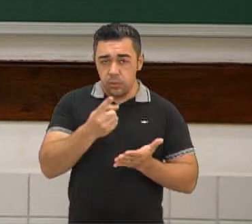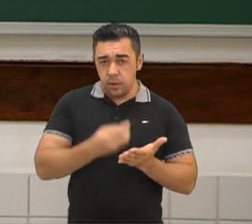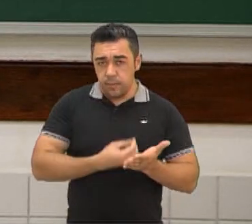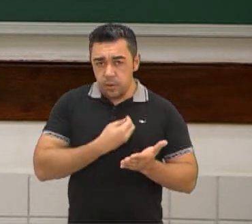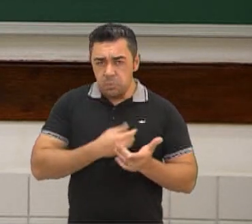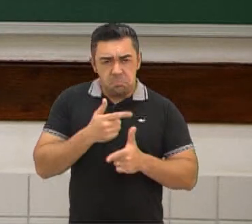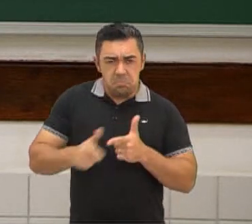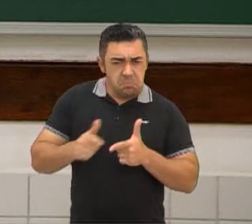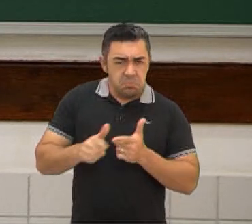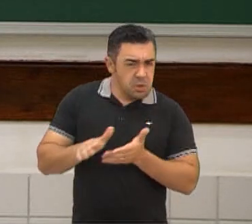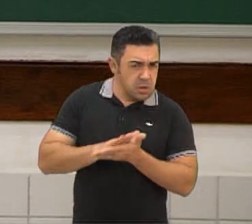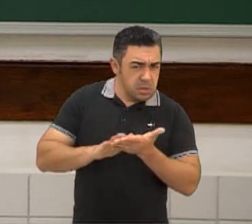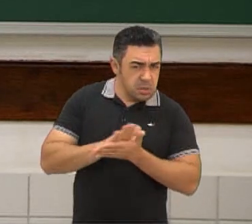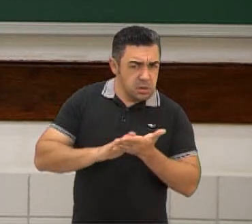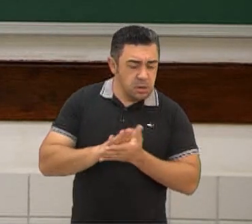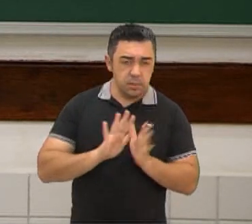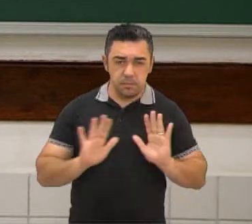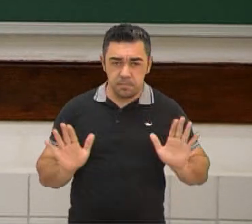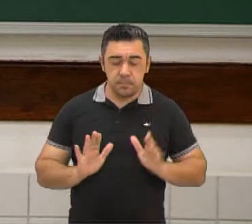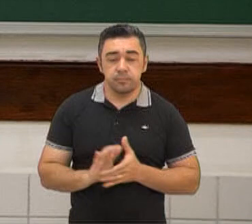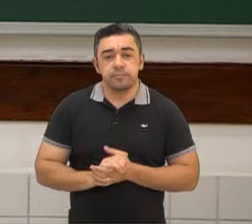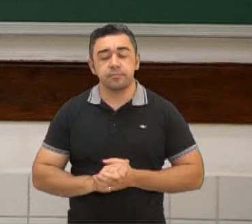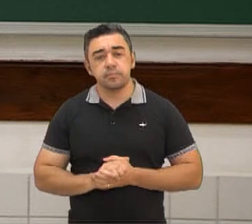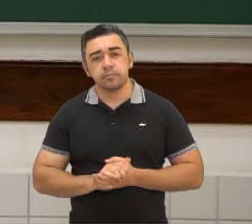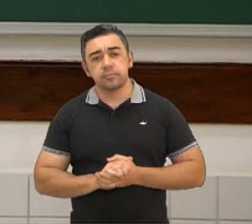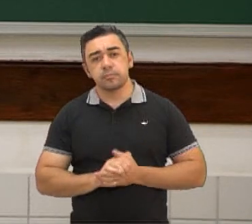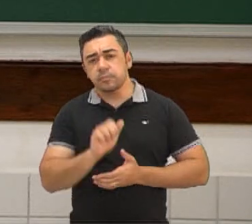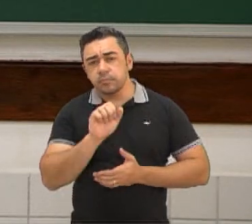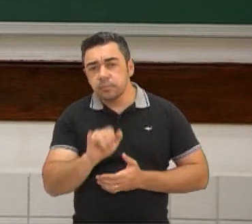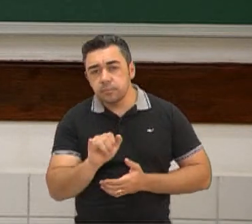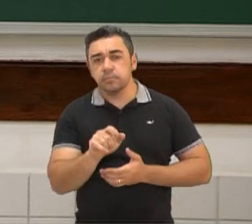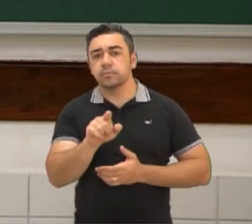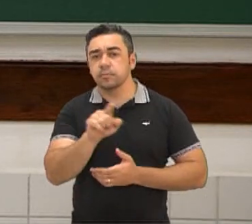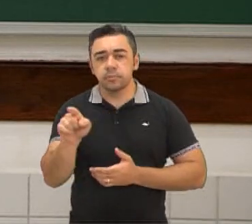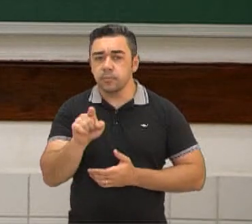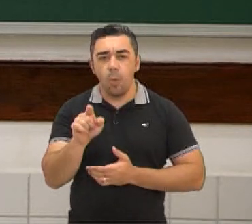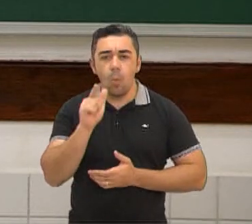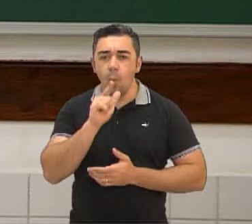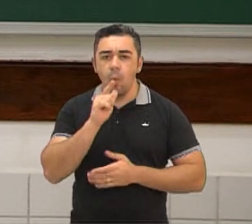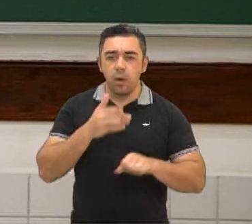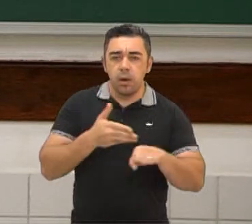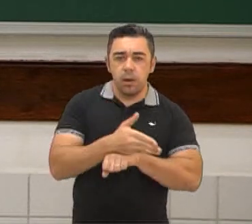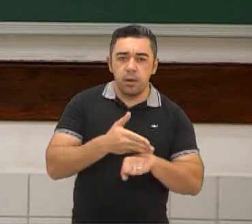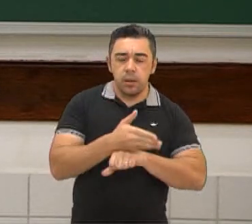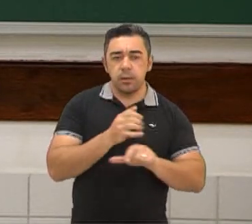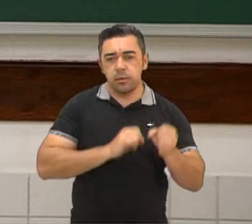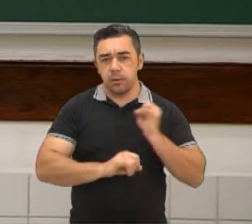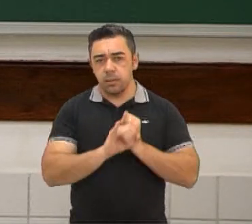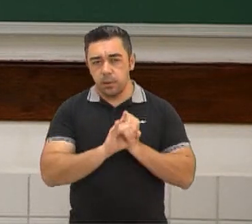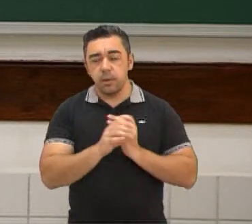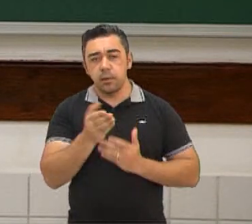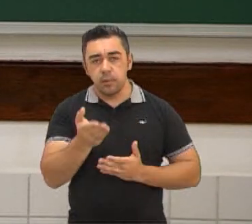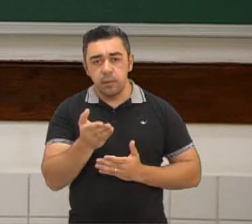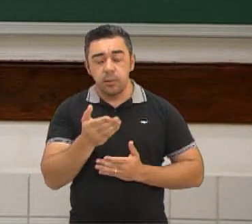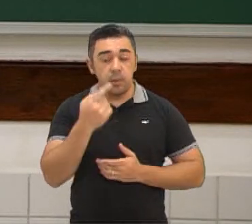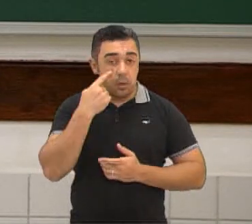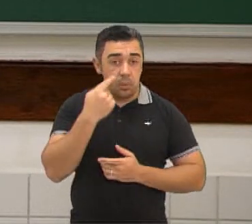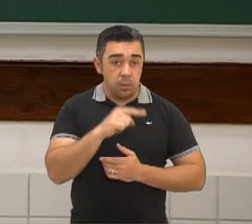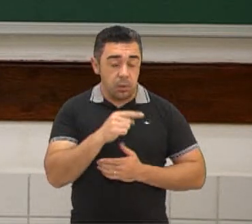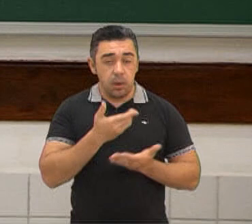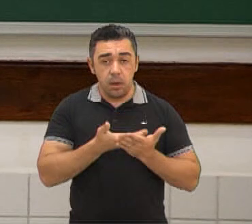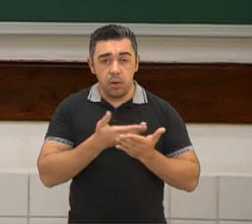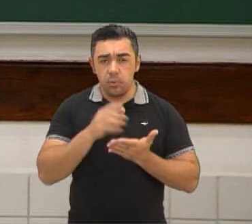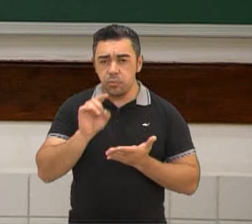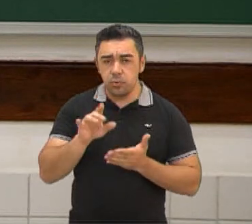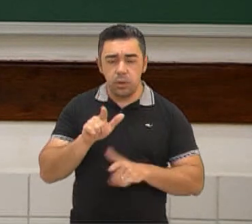ter problemas depois com faltas mais para frente. Se você não tem acesso à internet, está assistindo às aulas